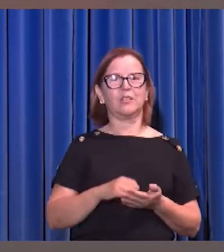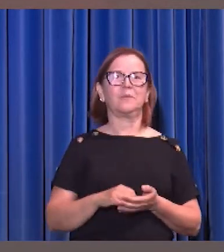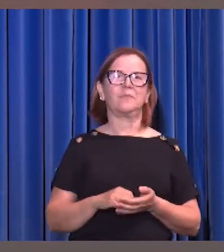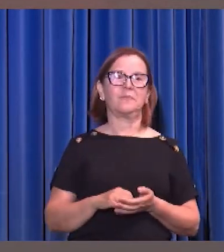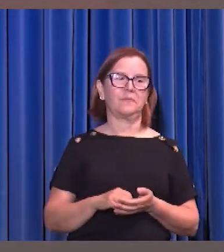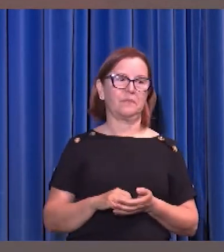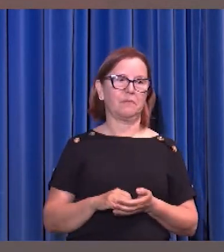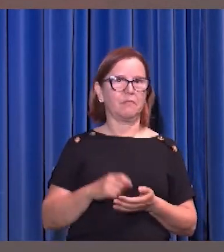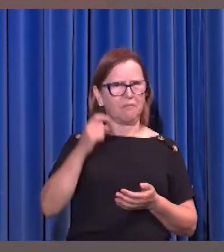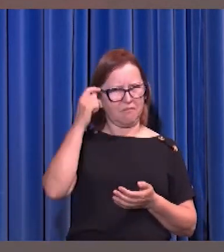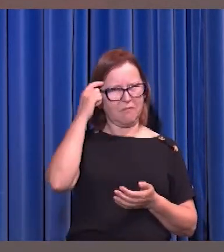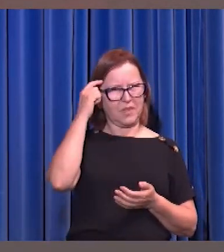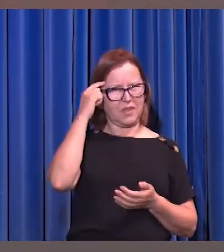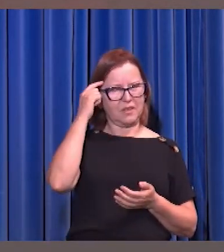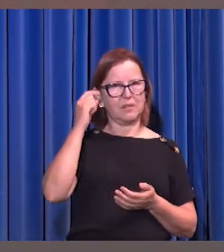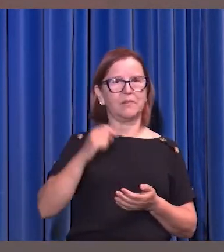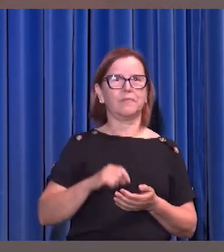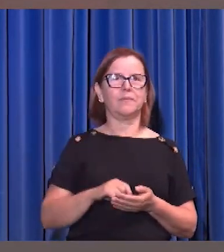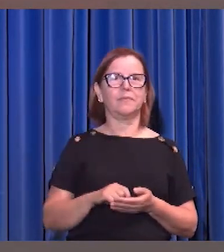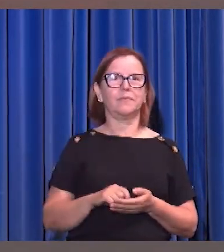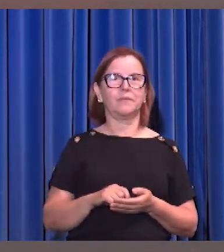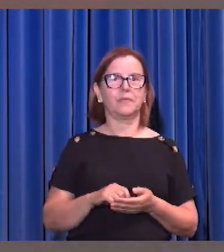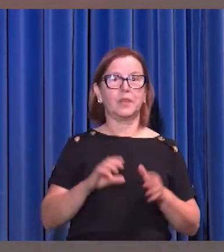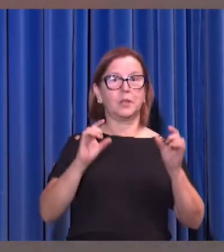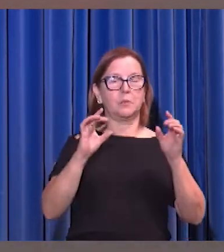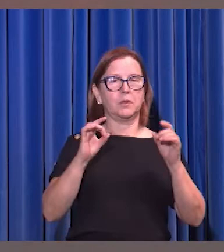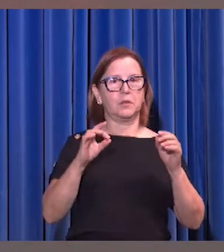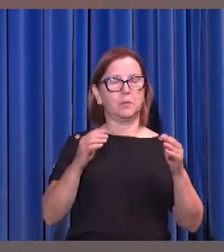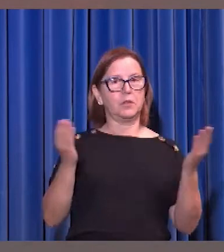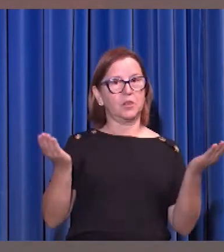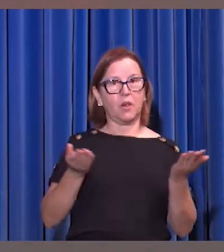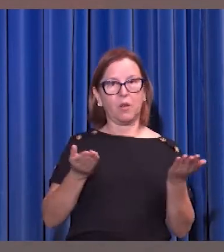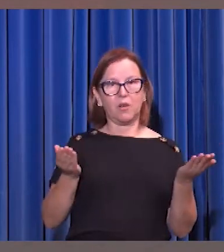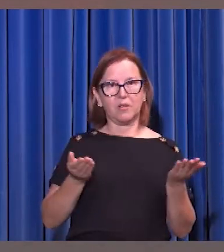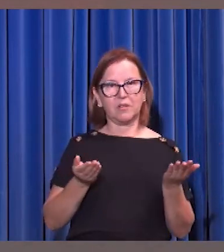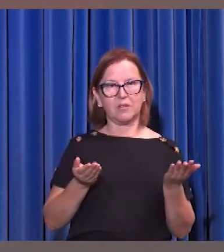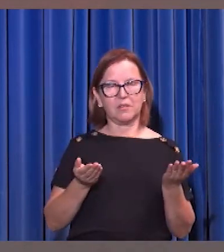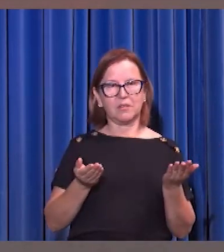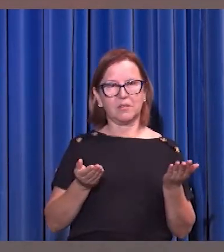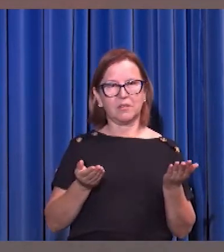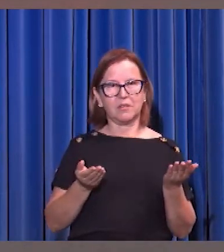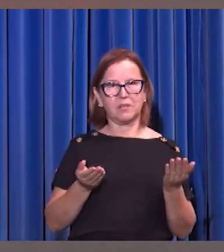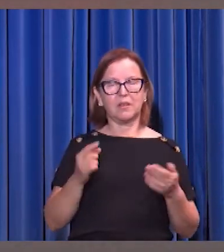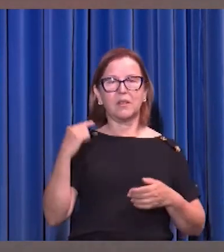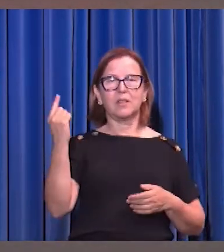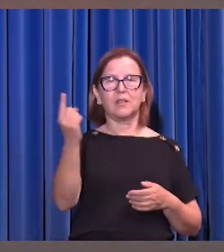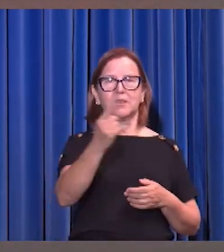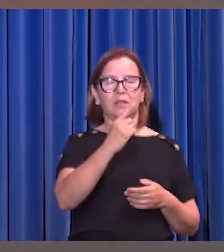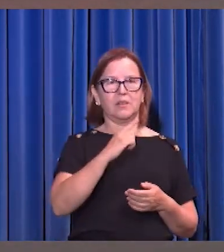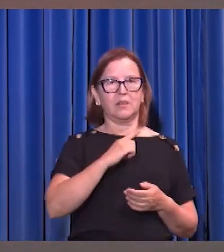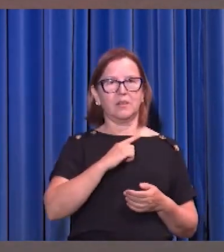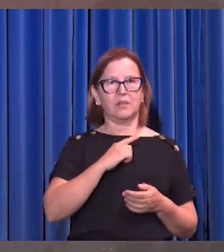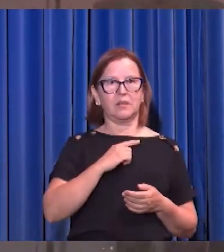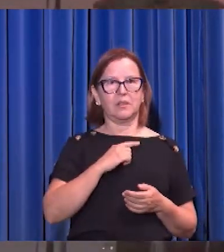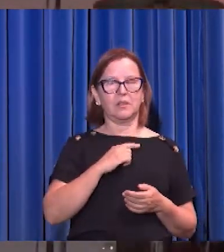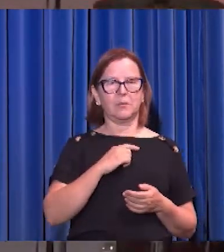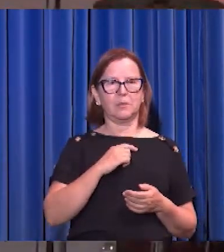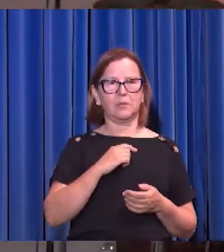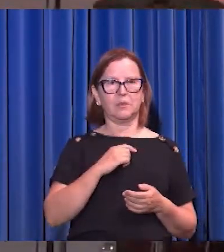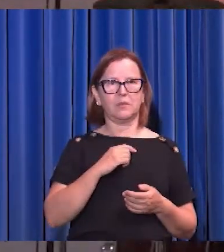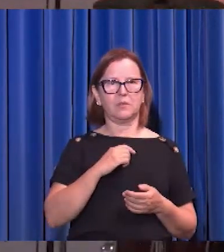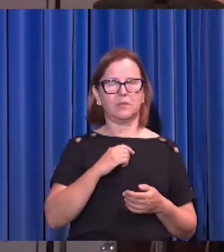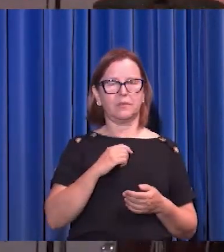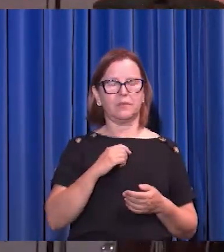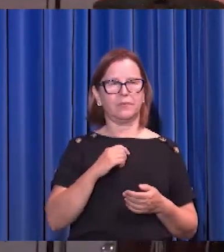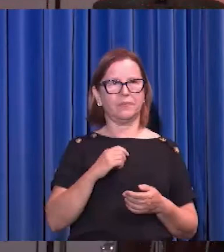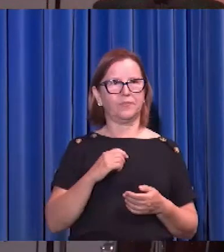Pensem bem, especialmente nos nossos dias hoje, onde nós temos uma indústria farmacêutica